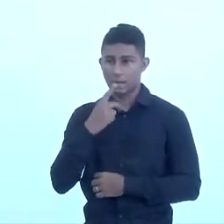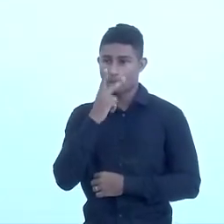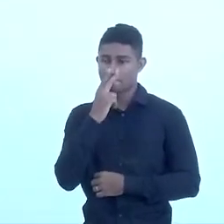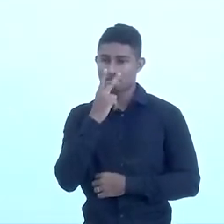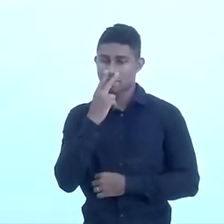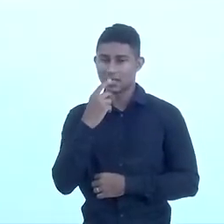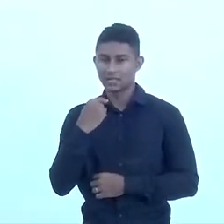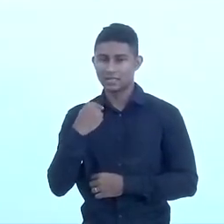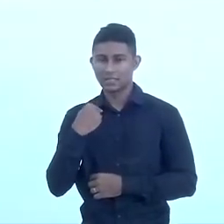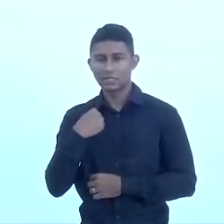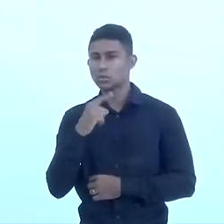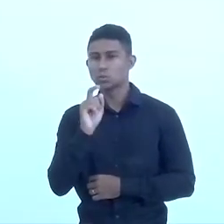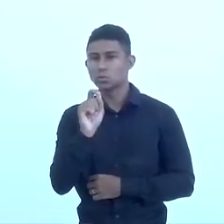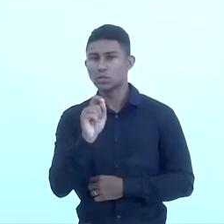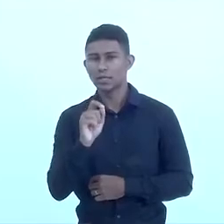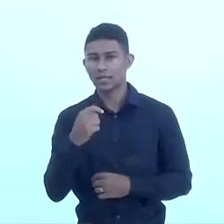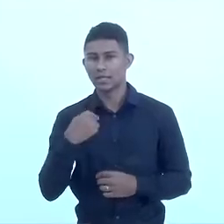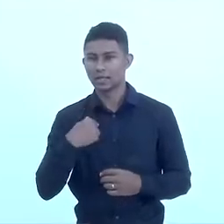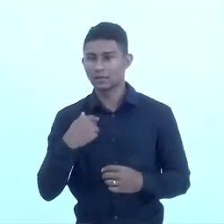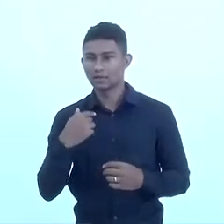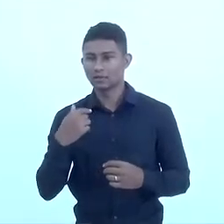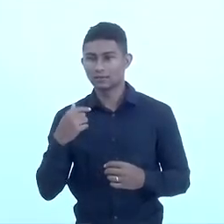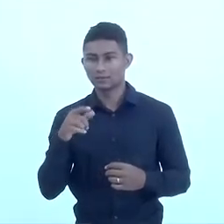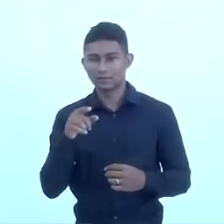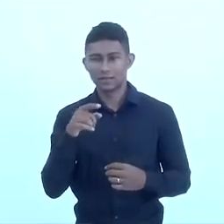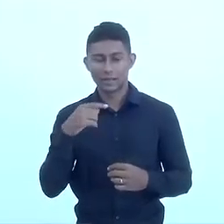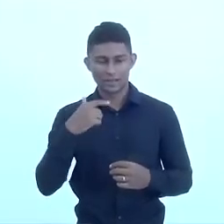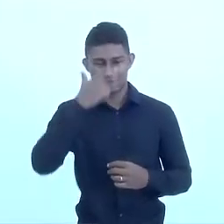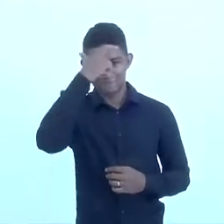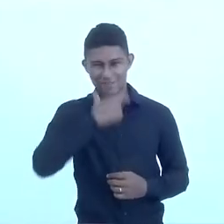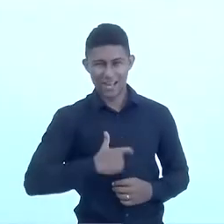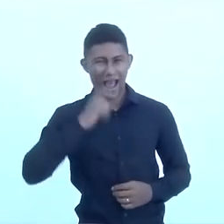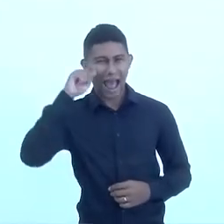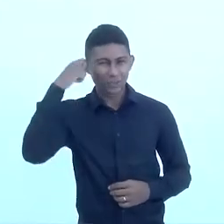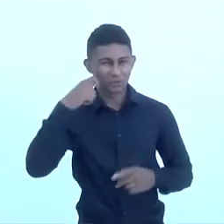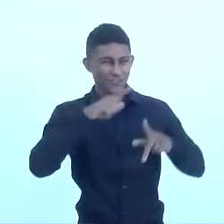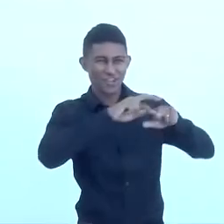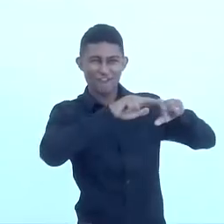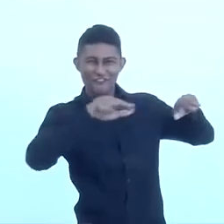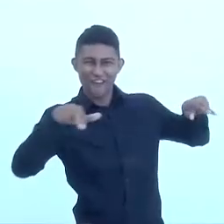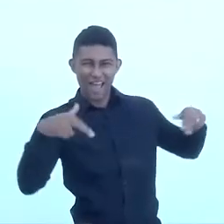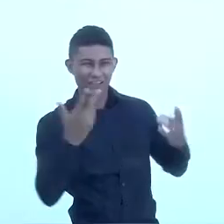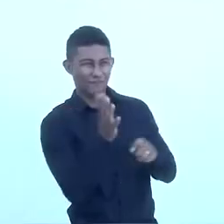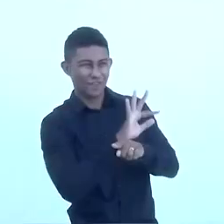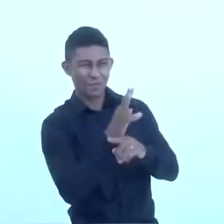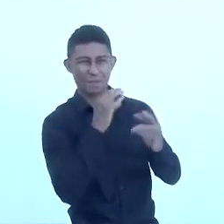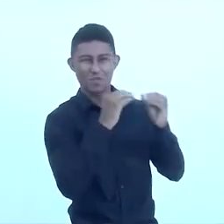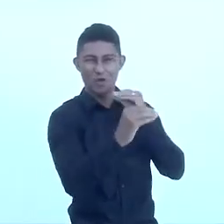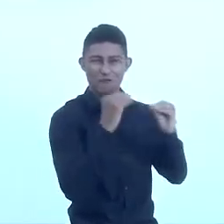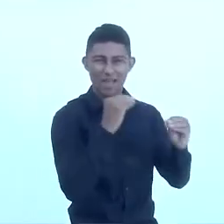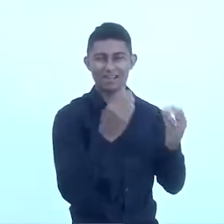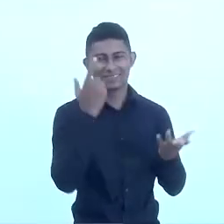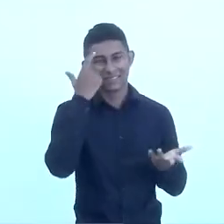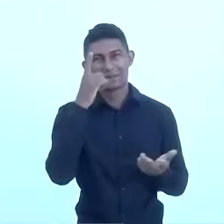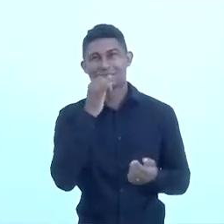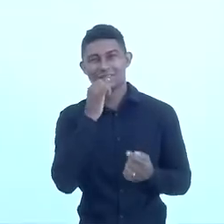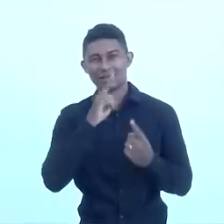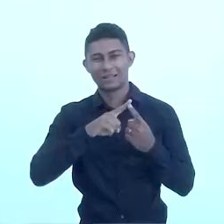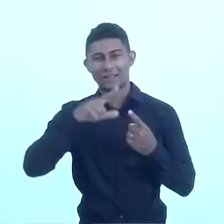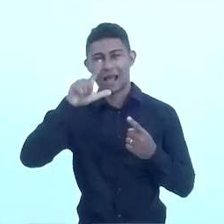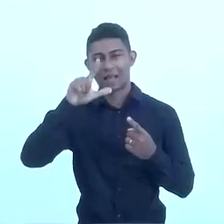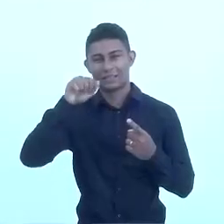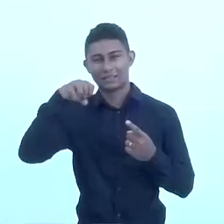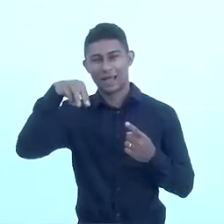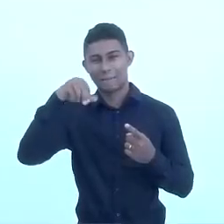uma sobreposição e entrelaçamento de muitos personagens que eu fiz. Sim, O Lamarca,